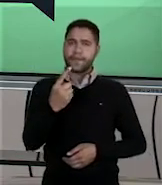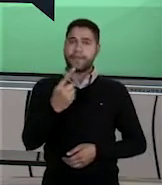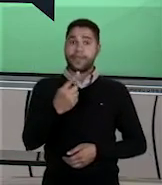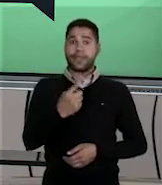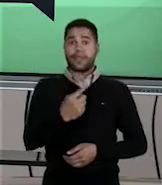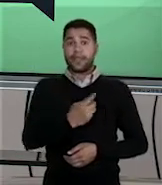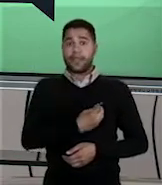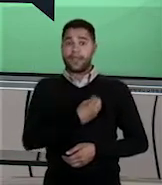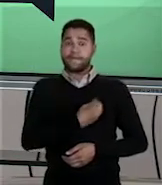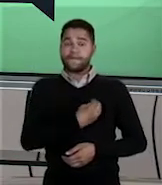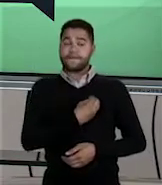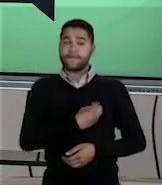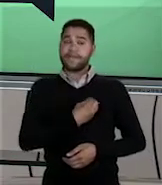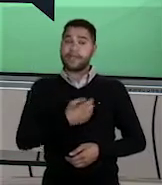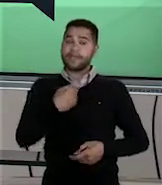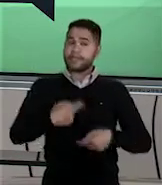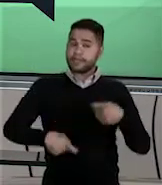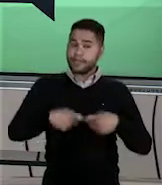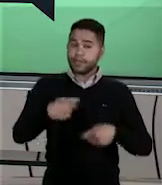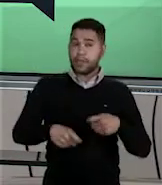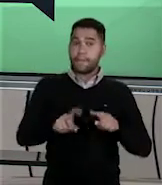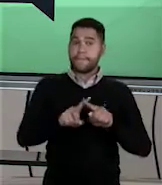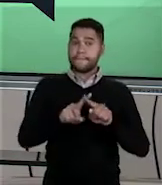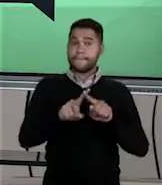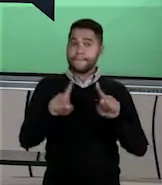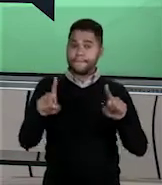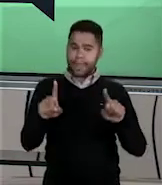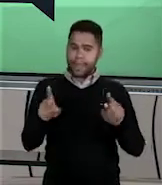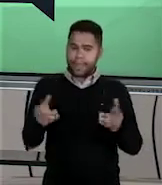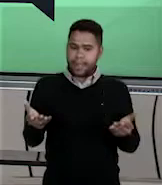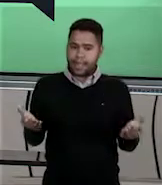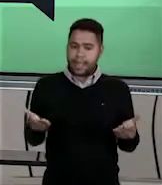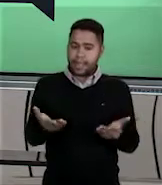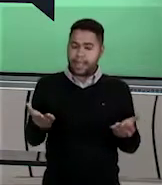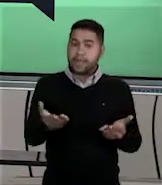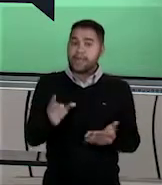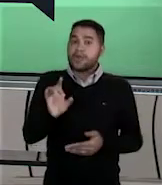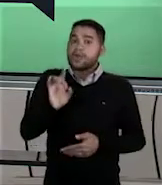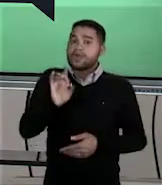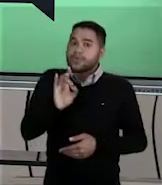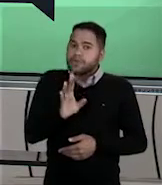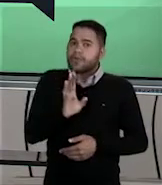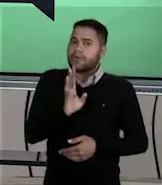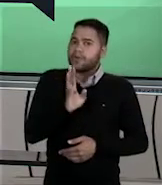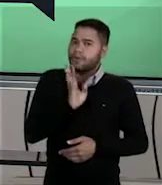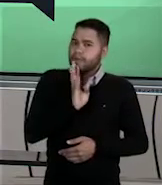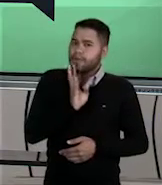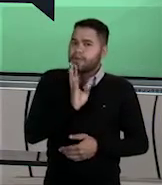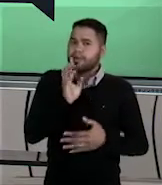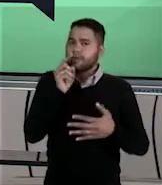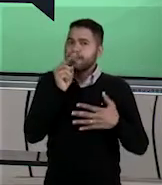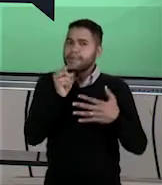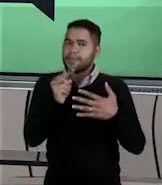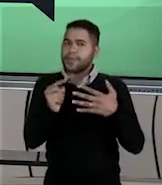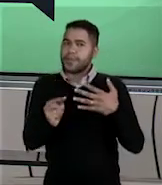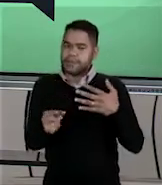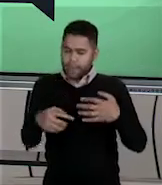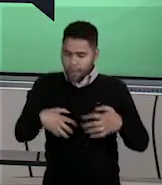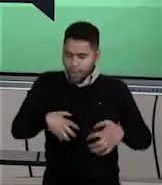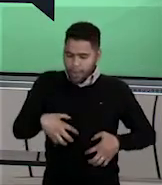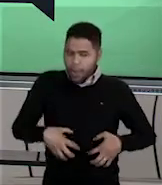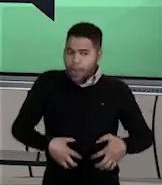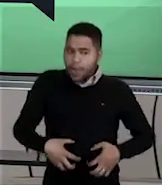vida sexual. Mas no momento, nós vamos conhecer quais são os nossos